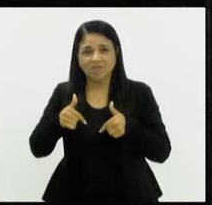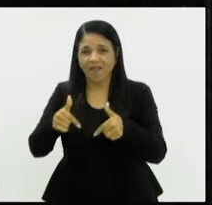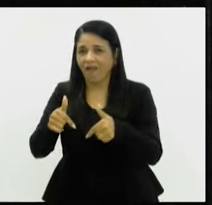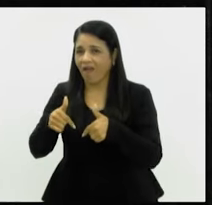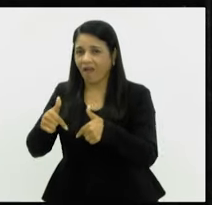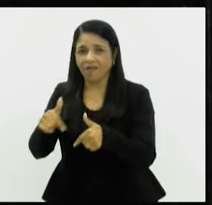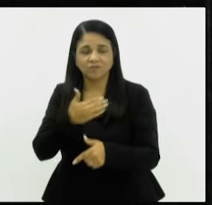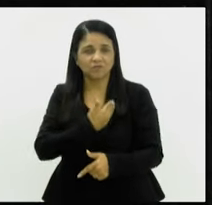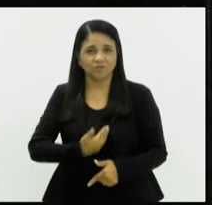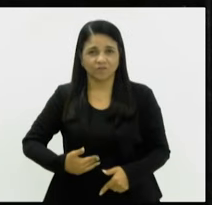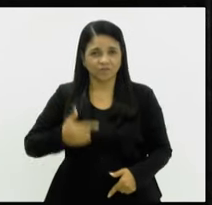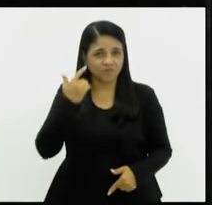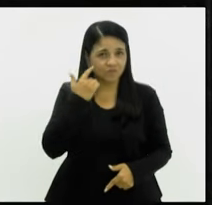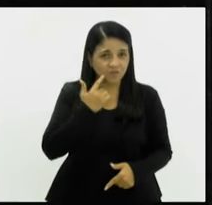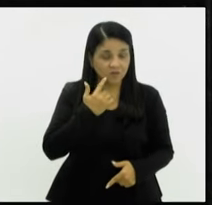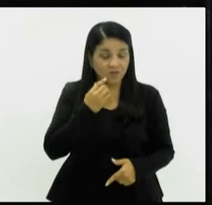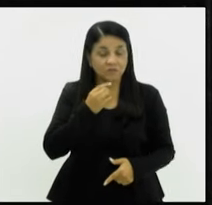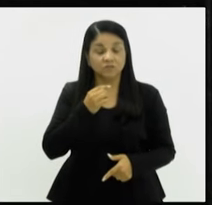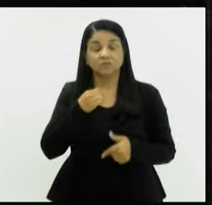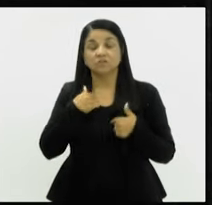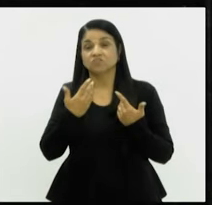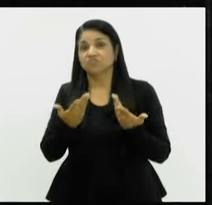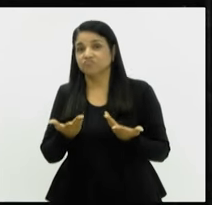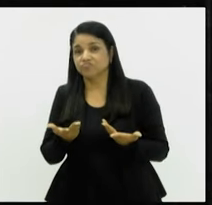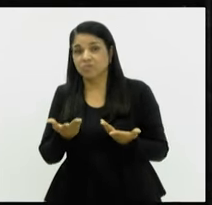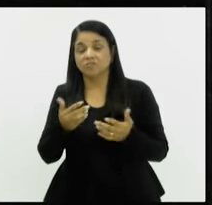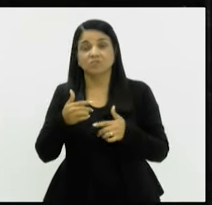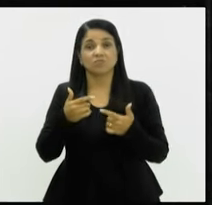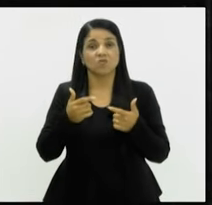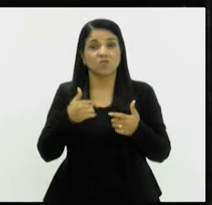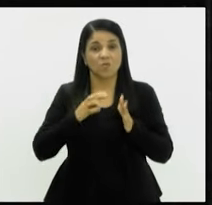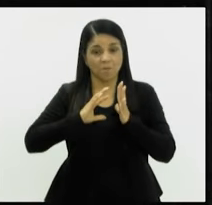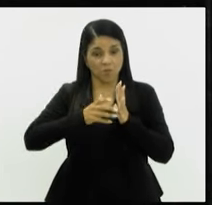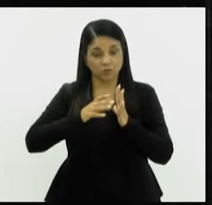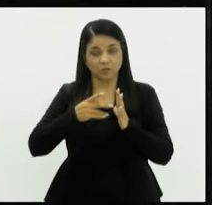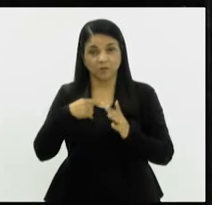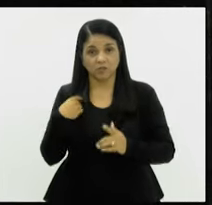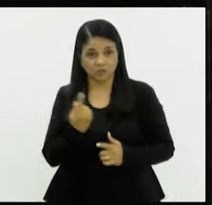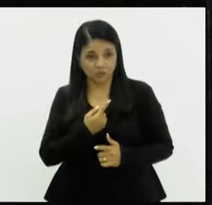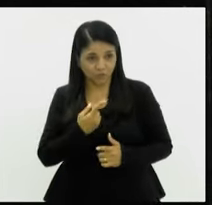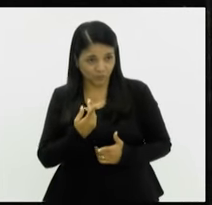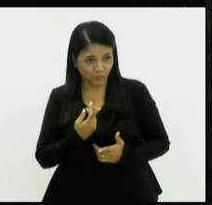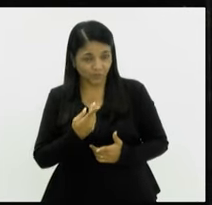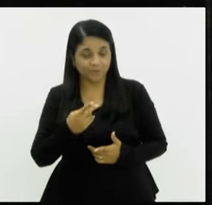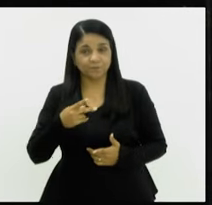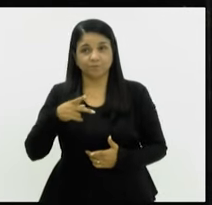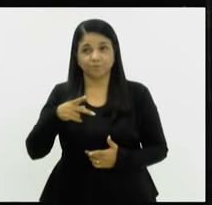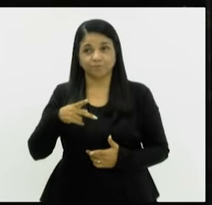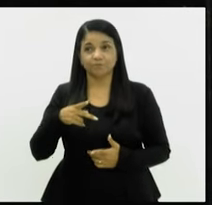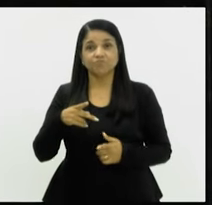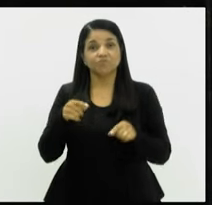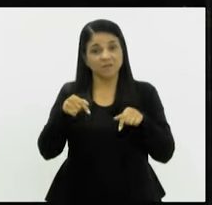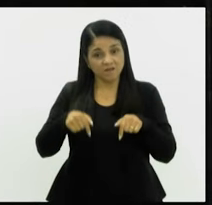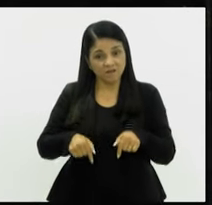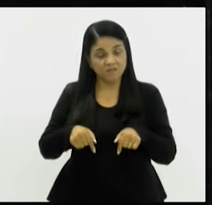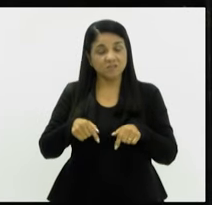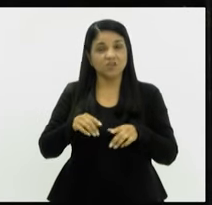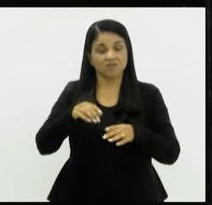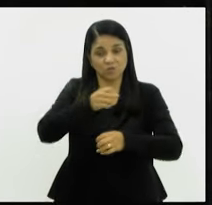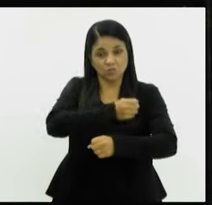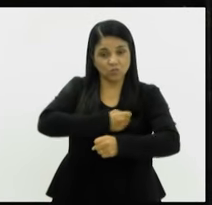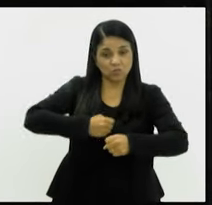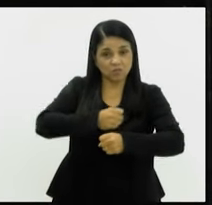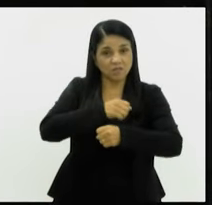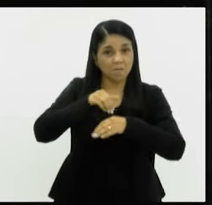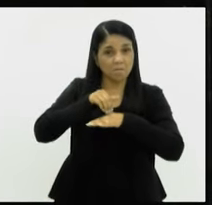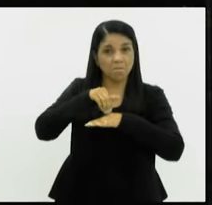política que é do nosso partido ganhando o Brasil afora, que são as cozinhas solidárias, aqui no nosso Estado já são mais de 200